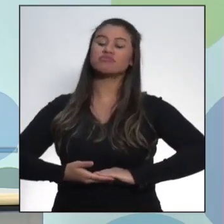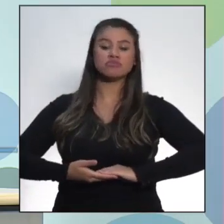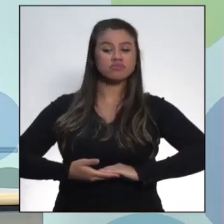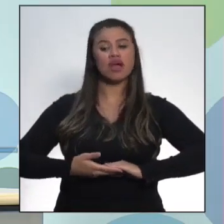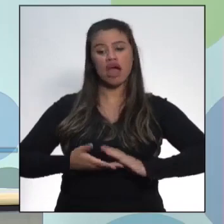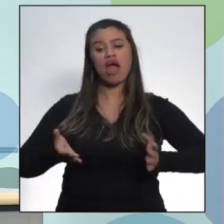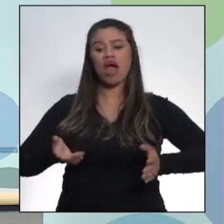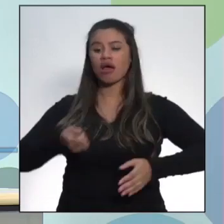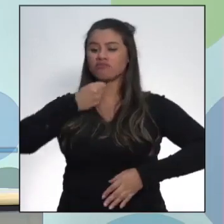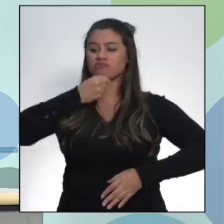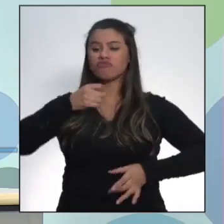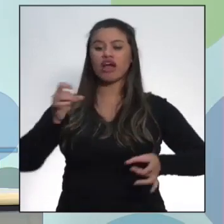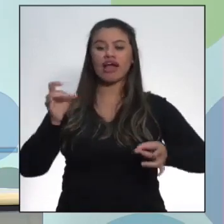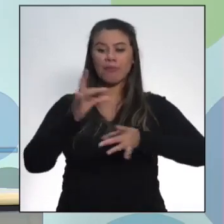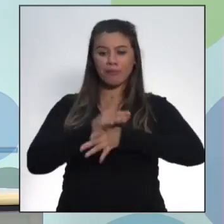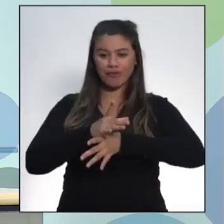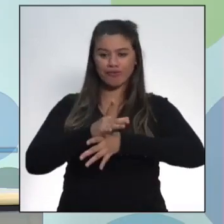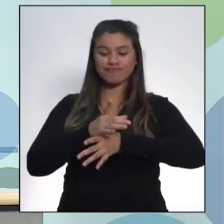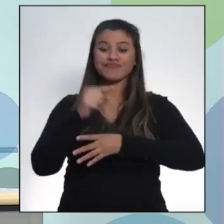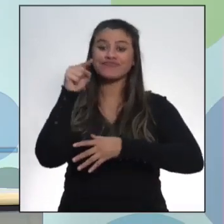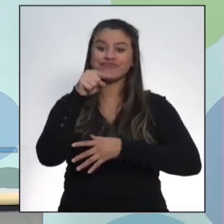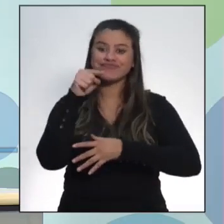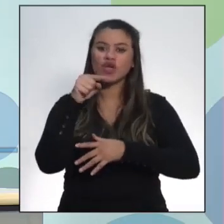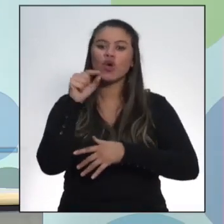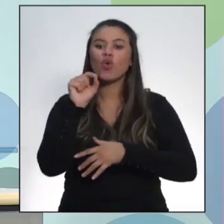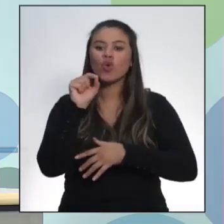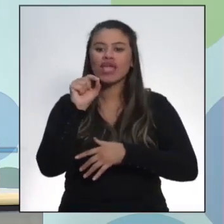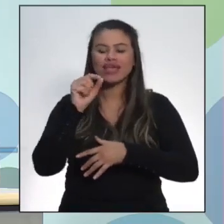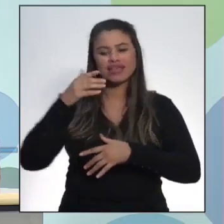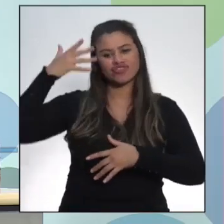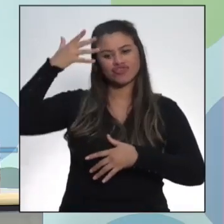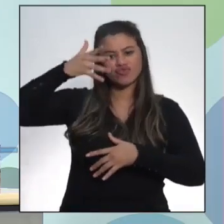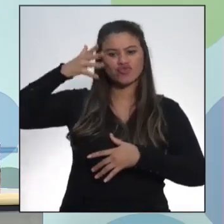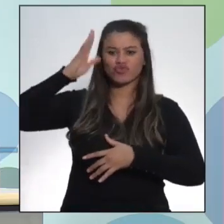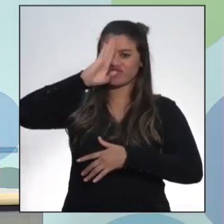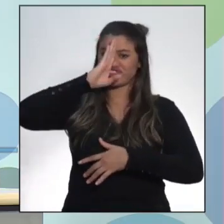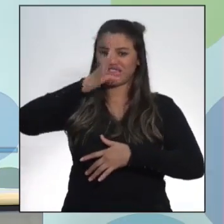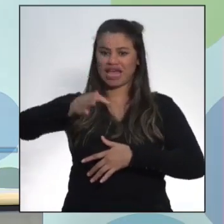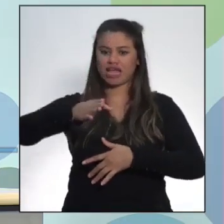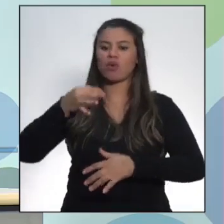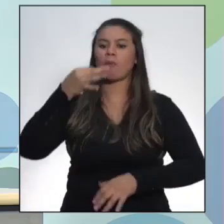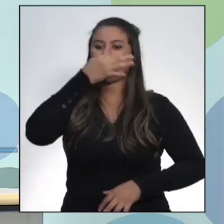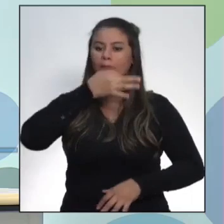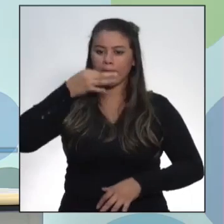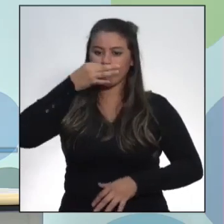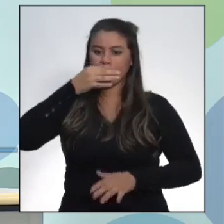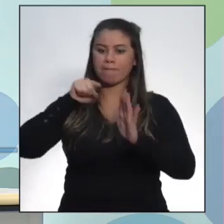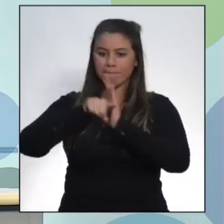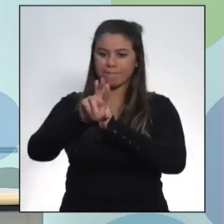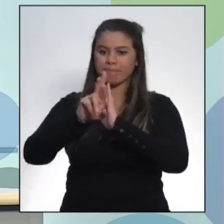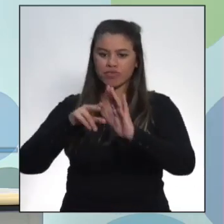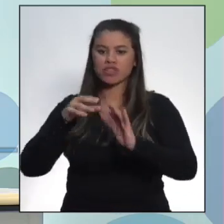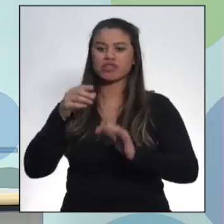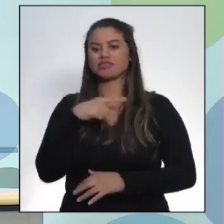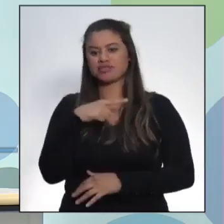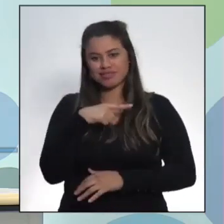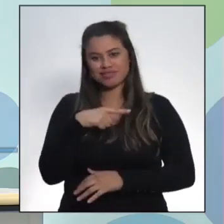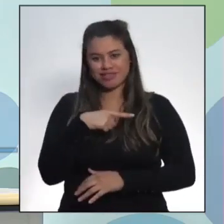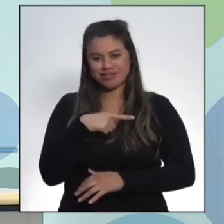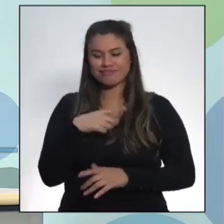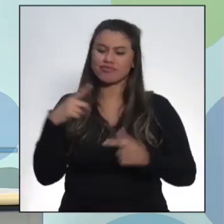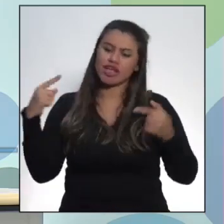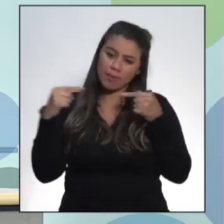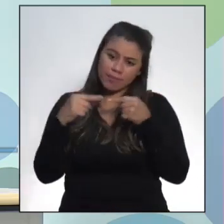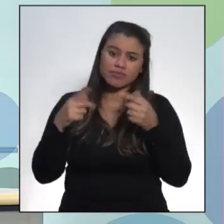Então, acabou a entrevista. Isso é discurso direto. A fala veio direto da boca do fulano que deu a entrevista. É assim que acontece no